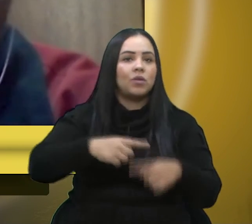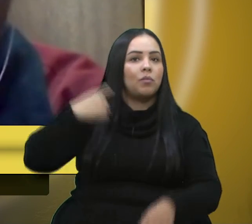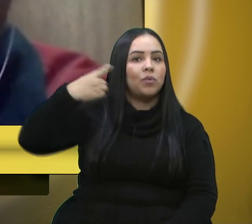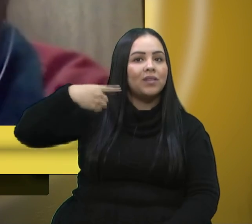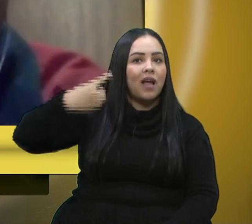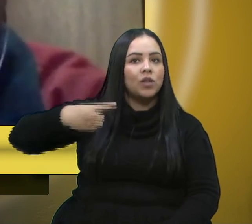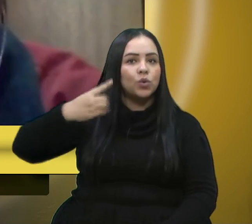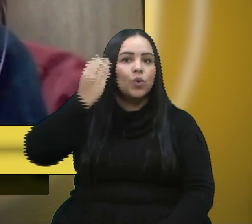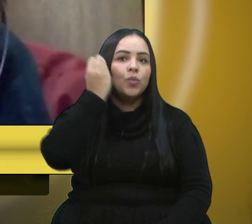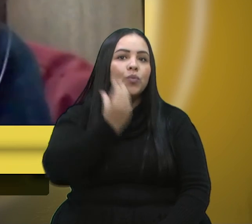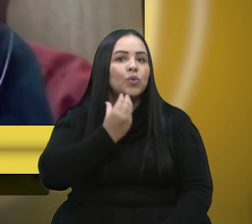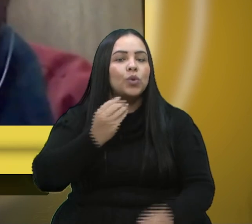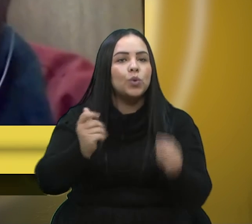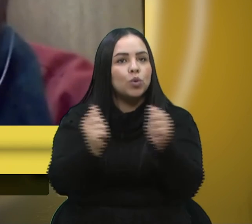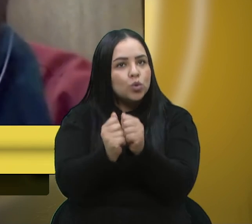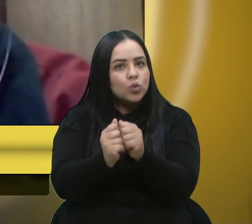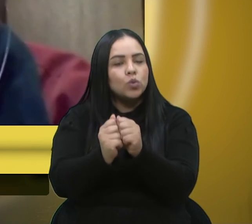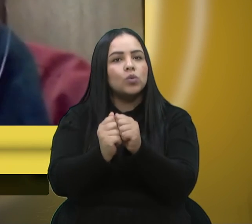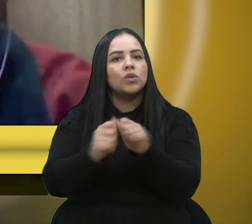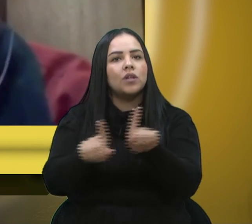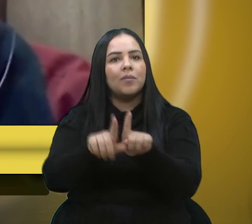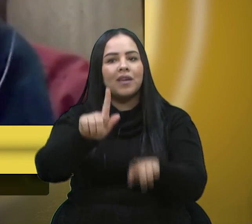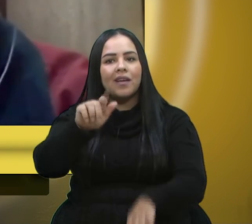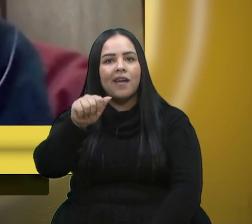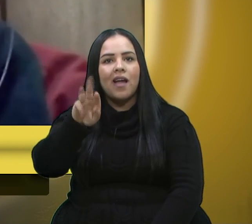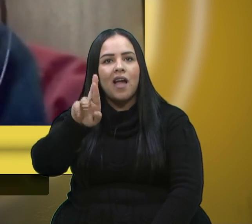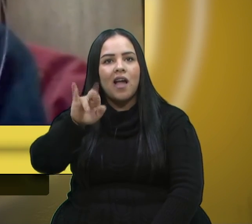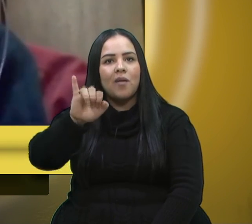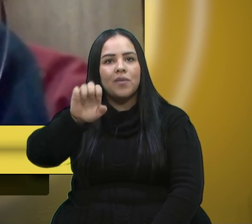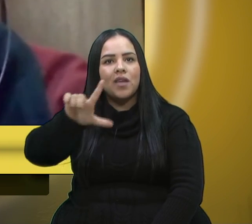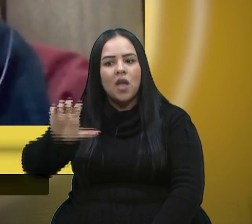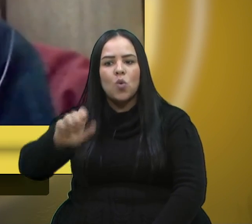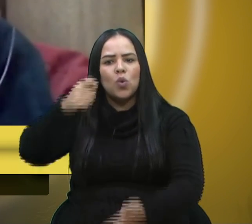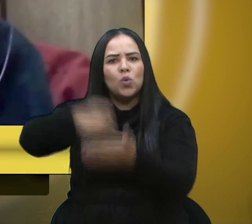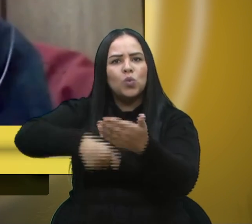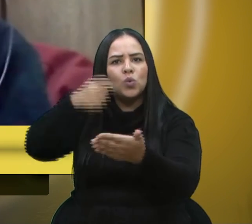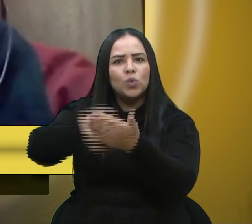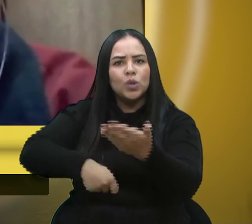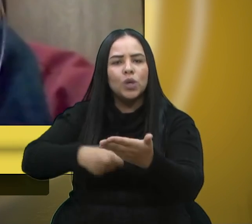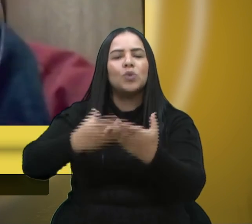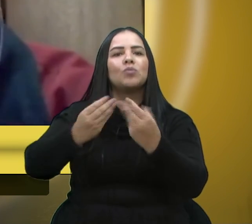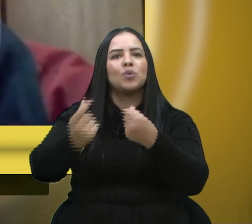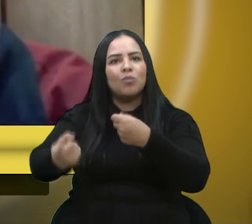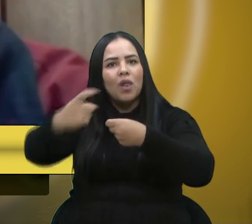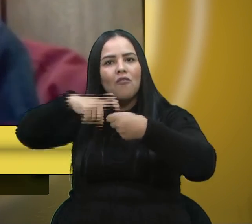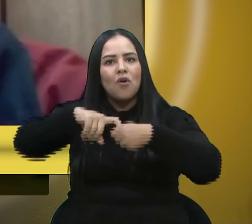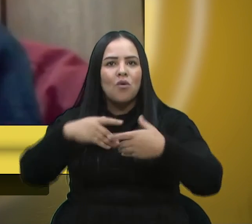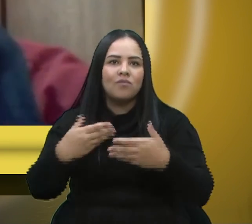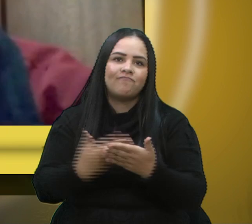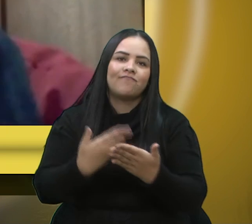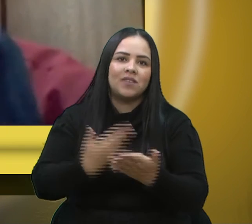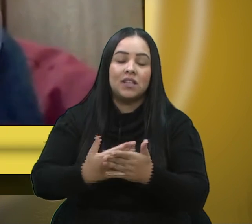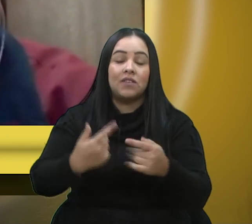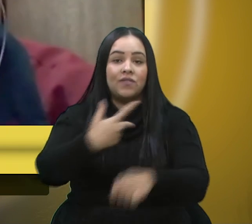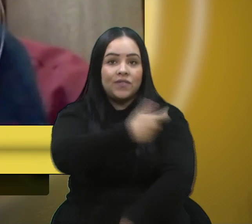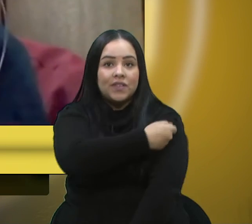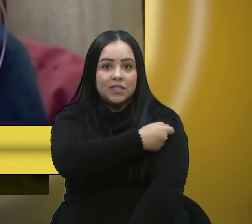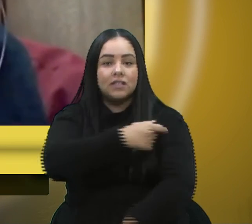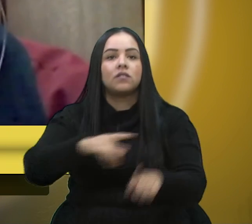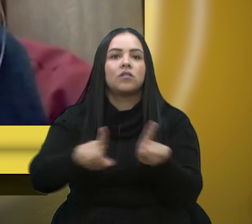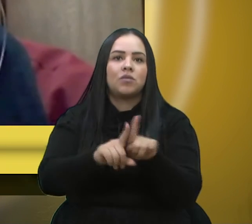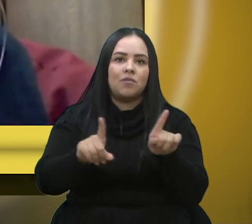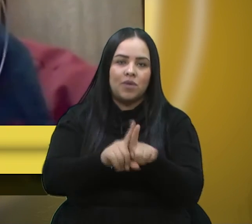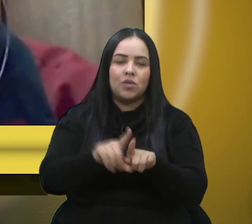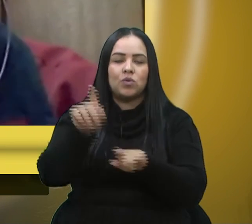Assembleia, e para o presidente da Assembleia, o deputado Gabriel Souza, que estão brigando e muito pelo retorno das aulas e pela vacinação dos